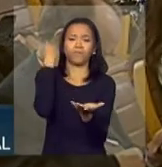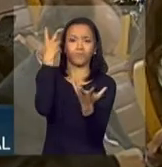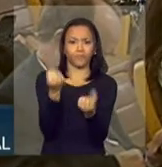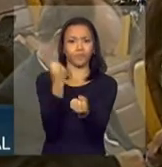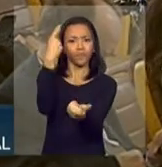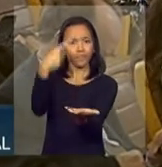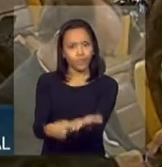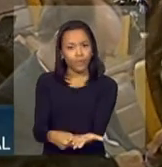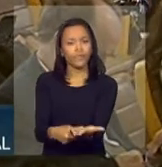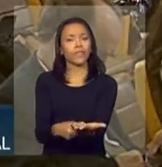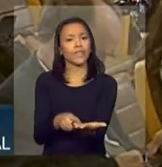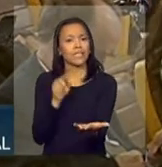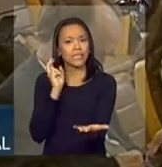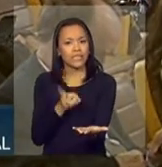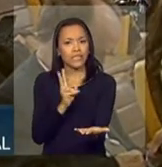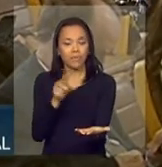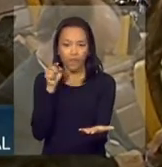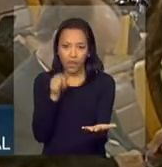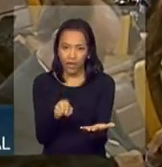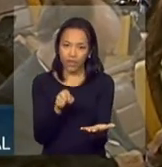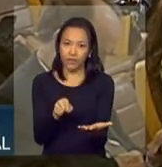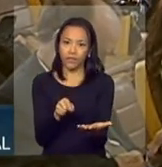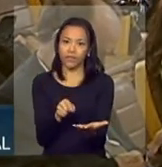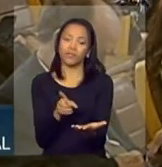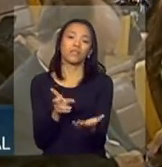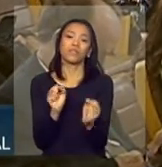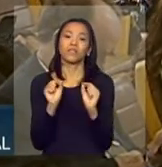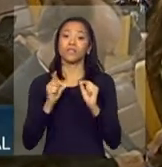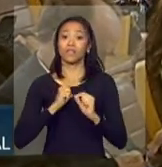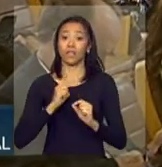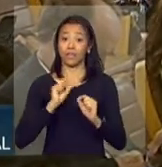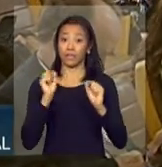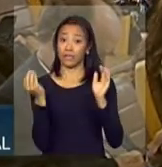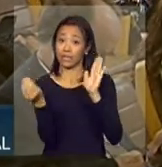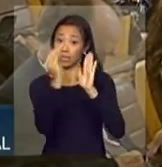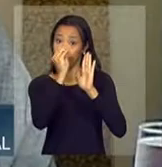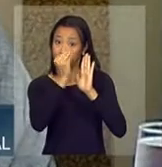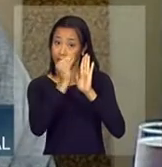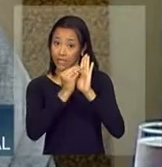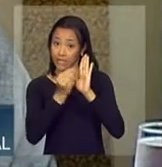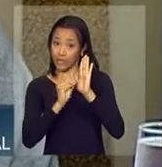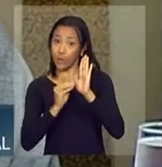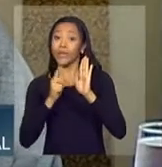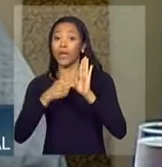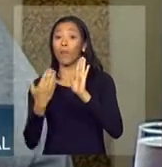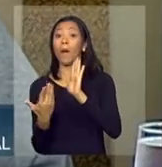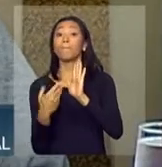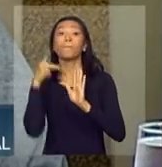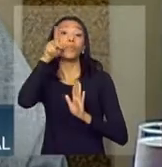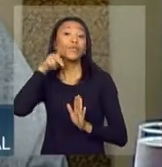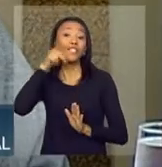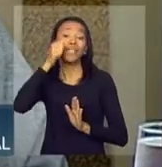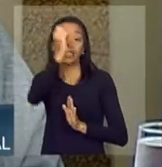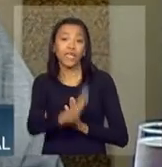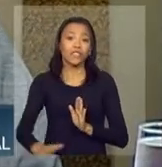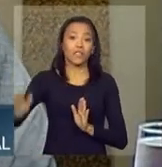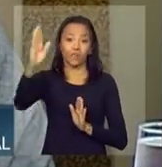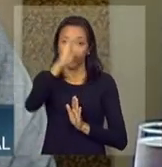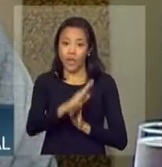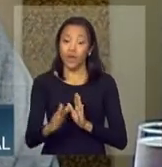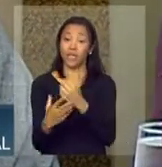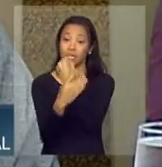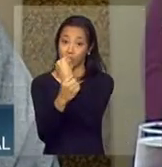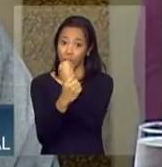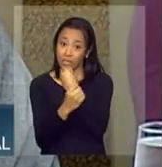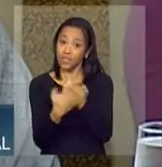vivos. Várias dessas perspectivas estão já contidas também nas diretrizes da Política Nacional de Segurança Alimentar e Nutricional, são parte